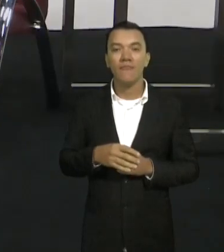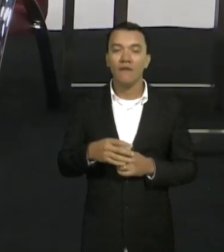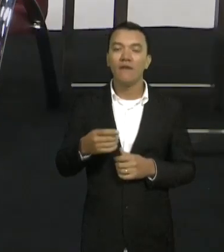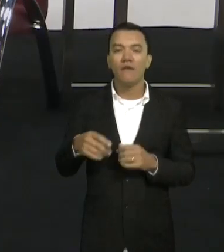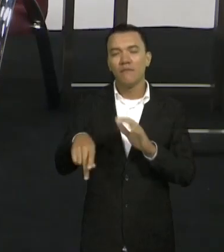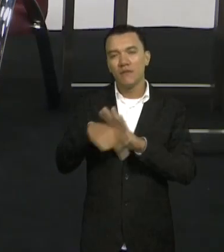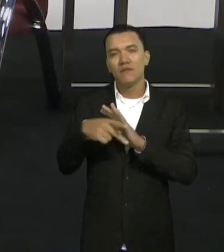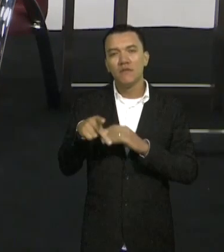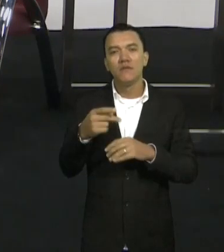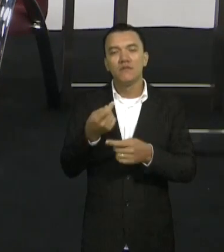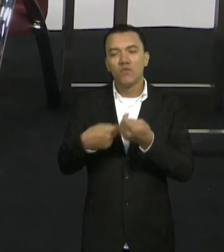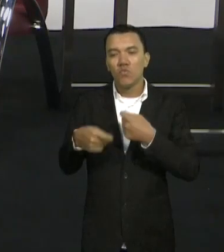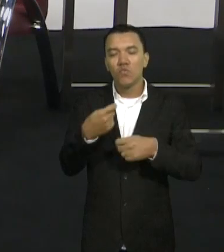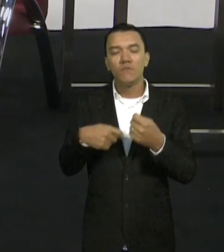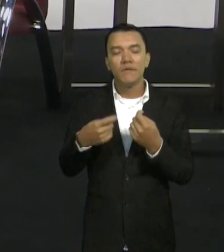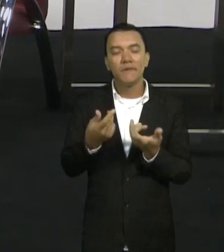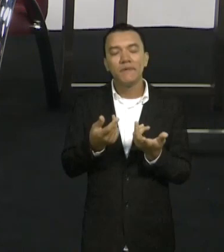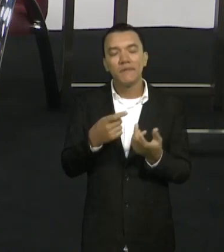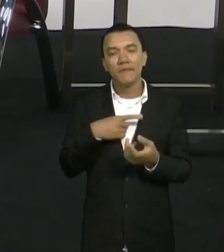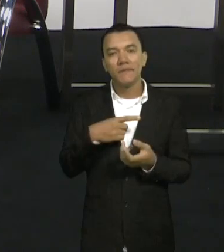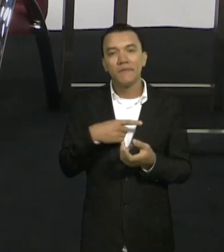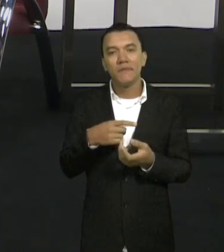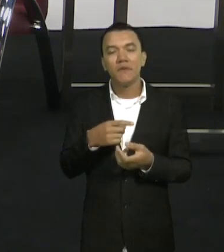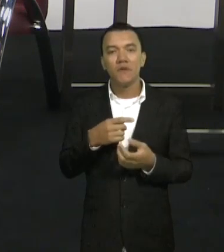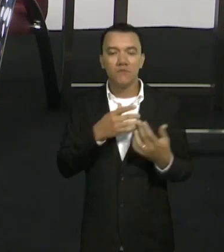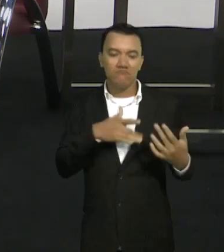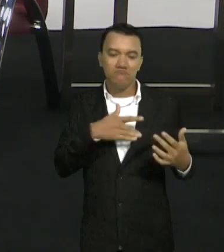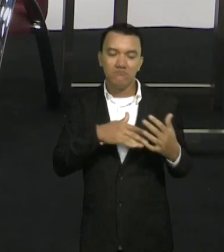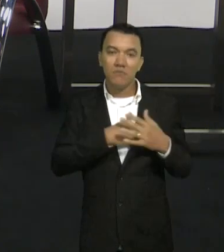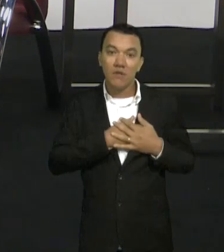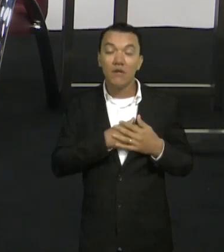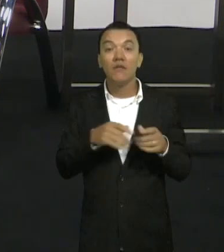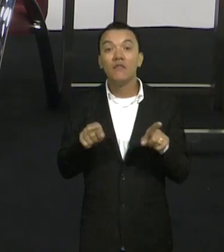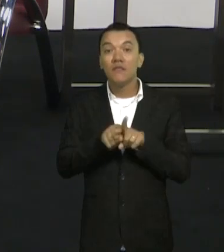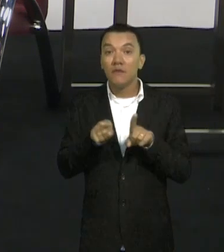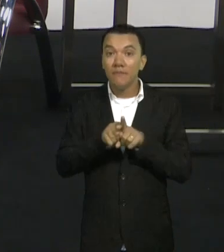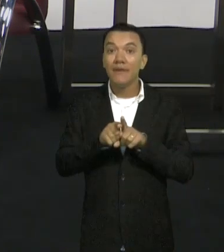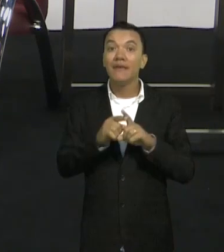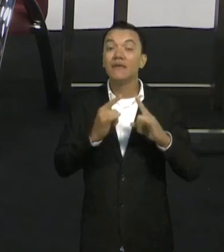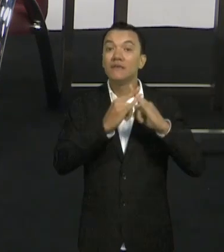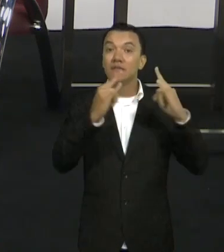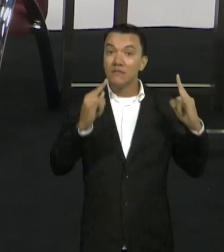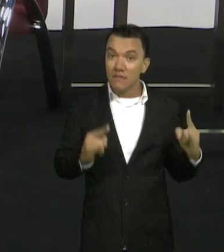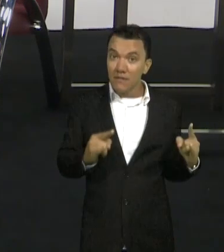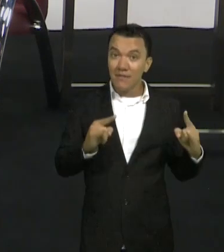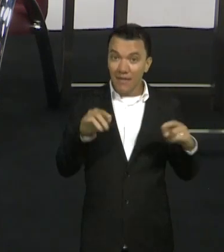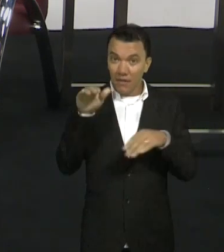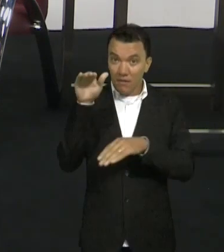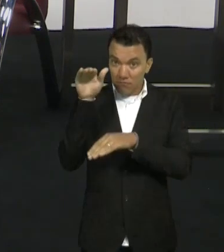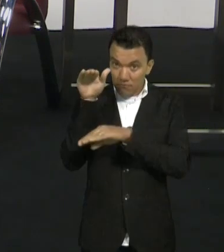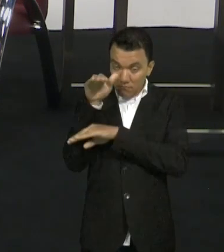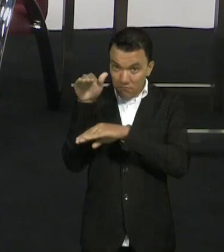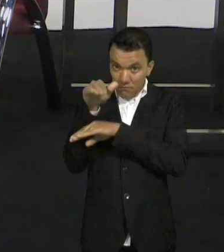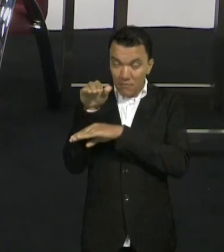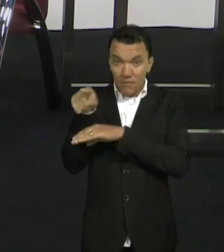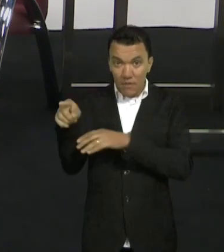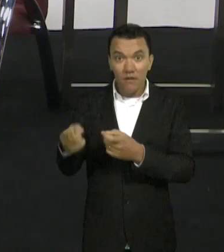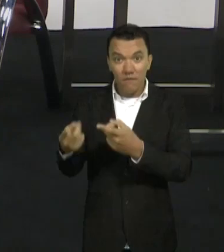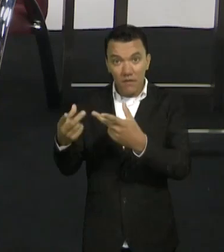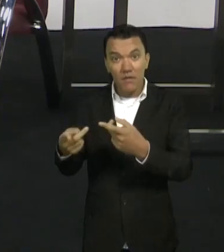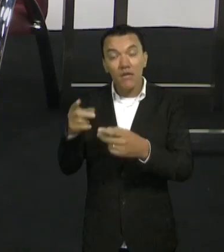Solidária. Nós temos também um estande de vendas no CEPRAMA, onde a gente comercializa tudo que é produzido dentro da